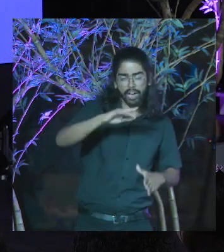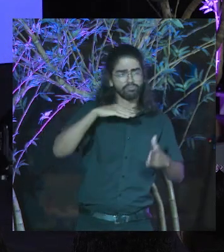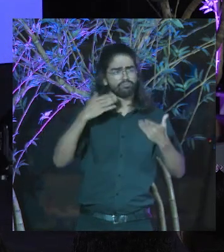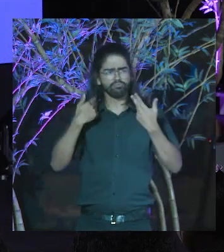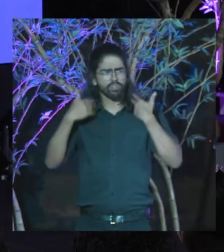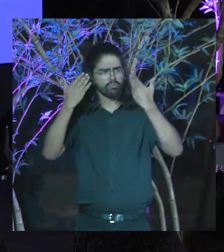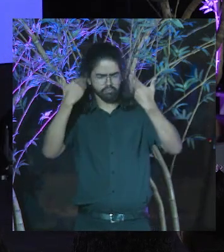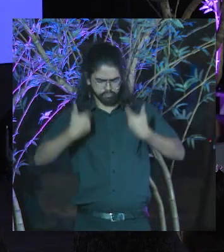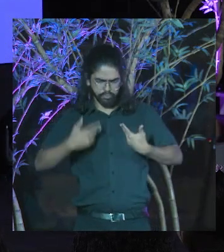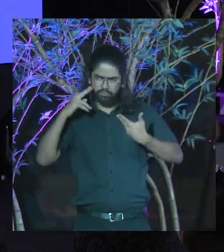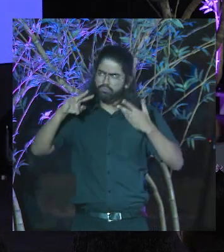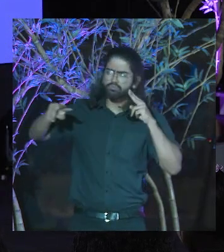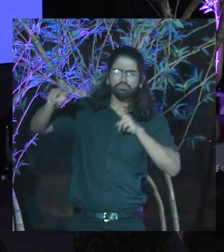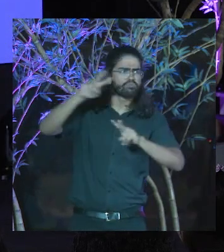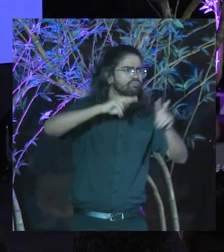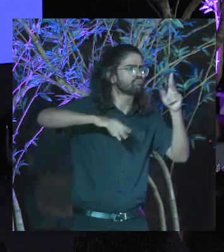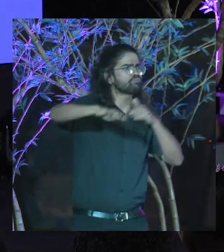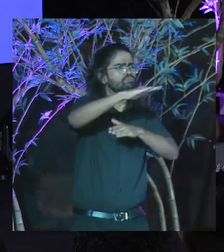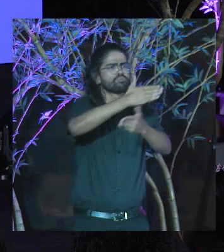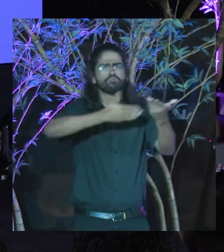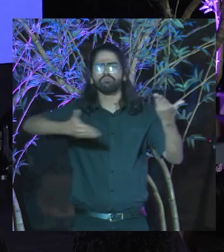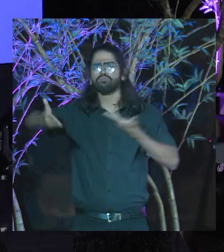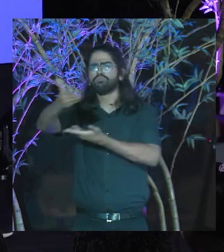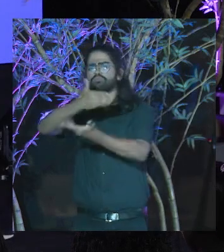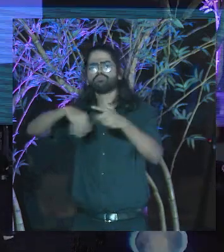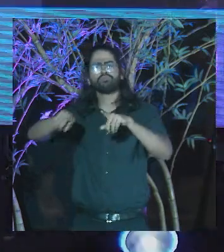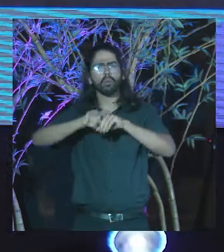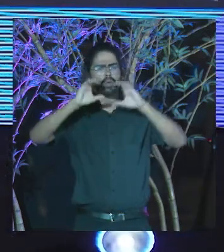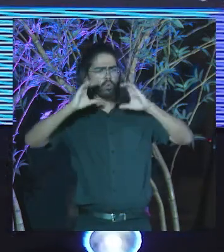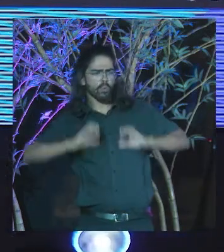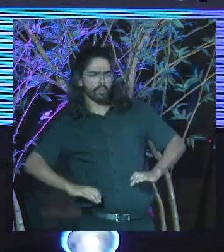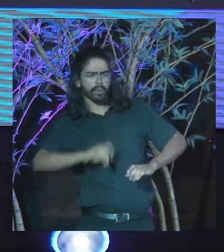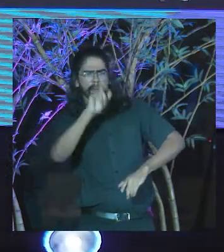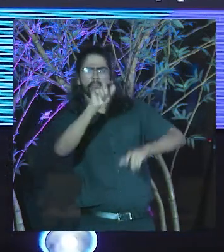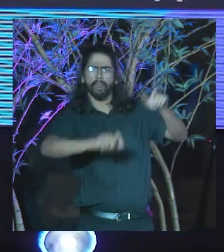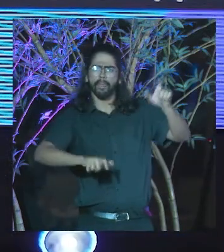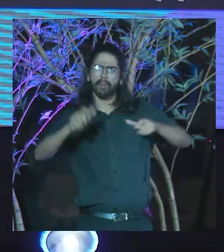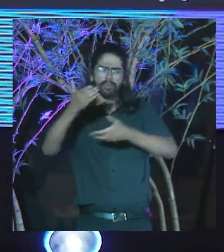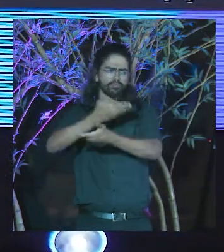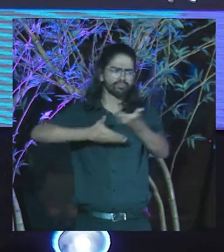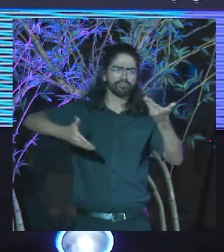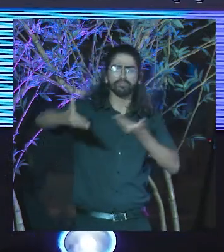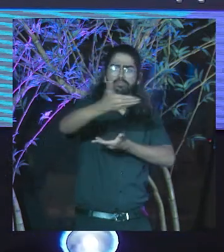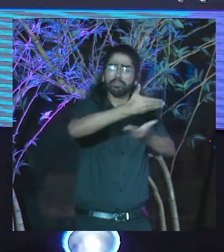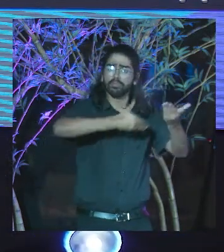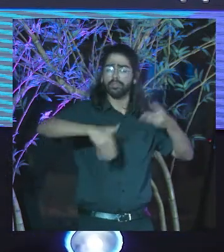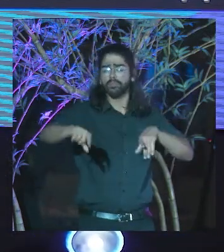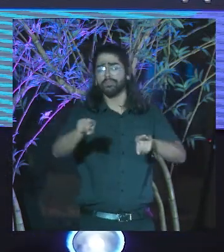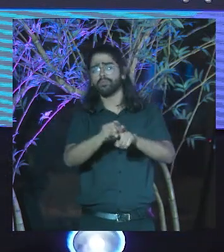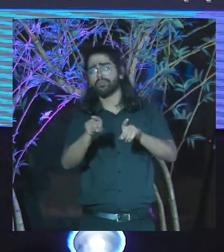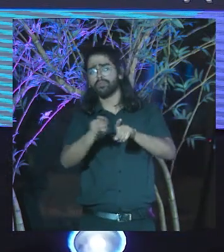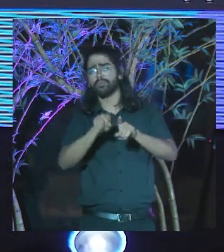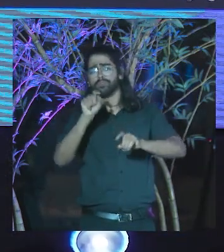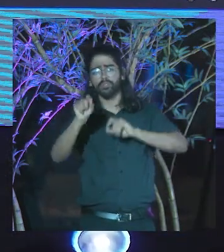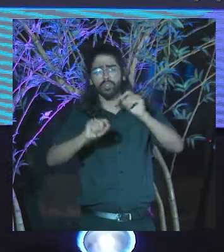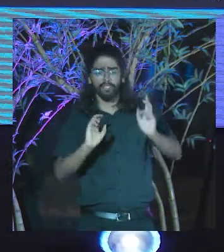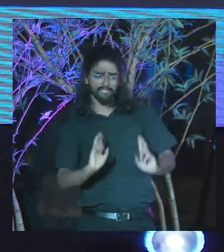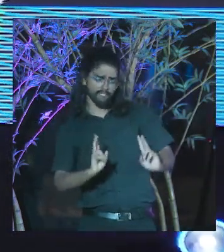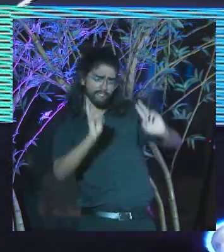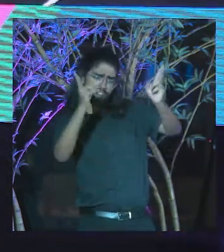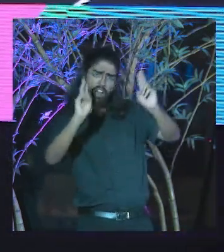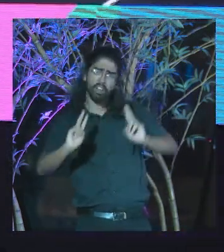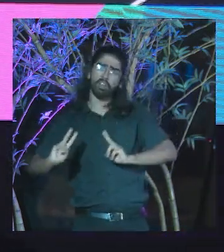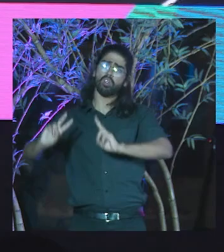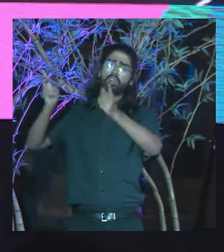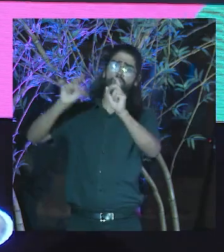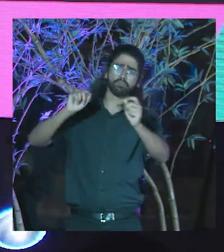redor, tá? que nos cerca. É o comportamento das pessoas que convivem dentro desse ambiente. É os valores que elas